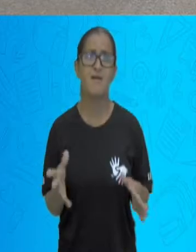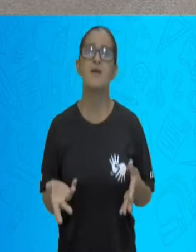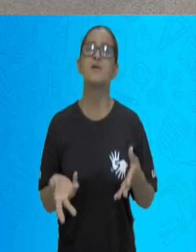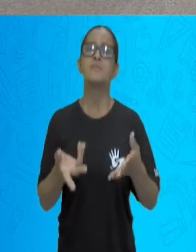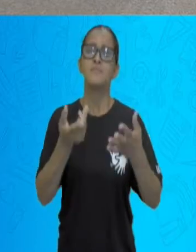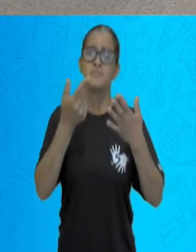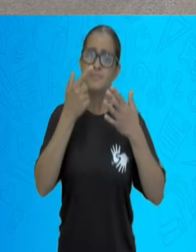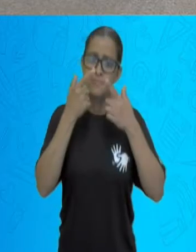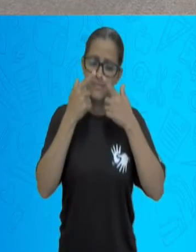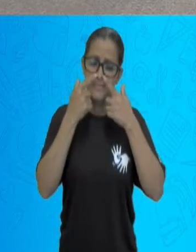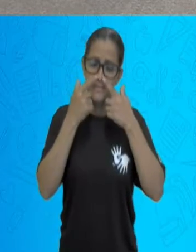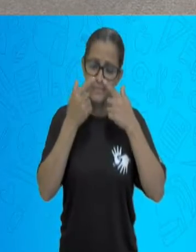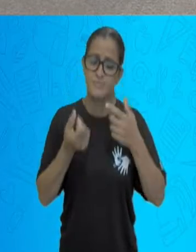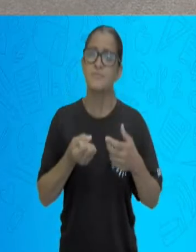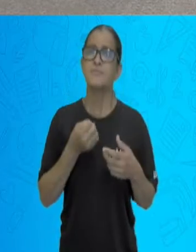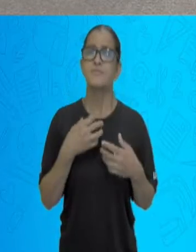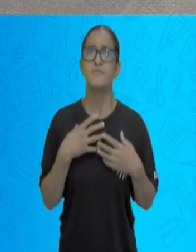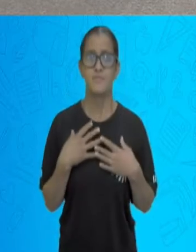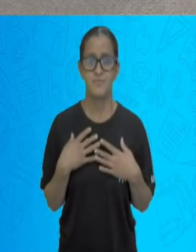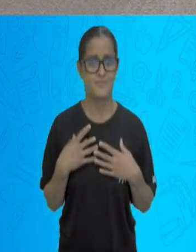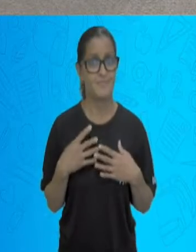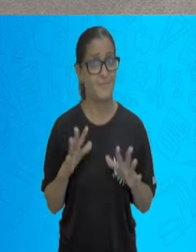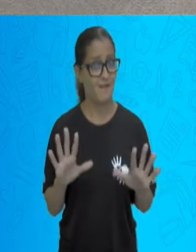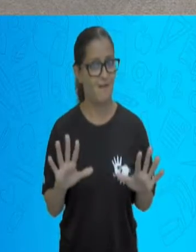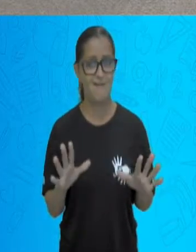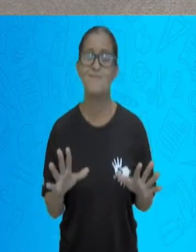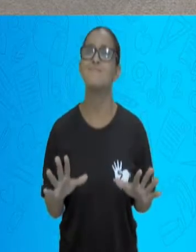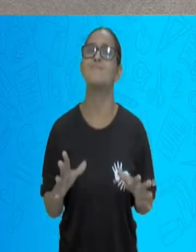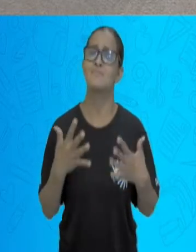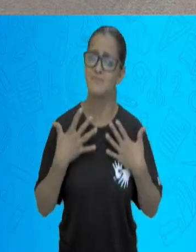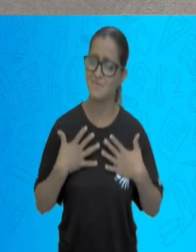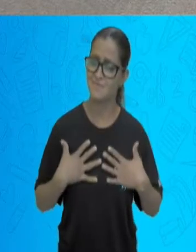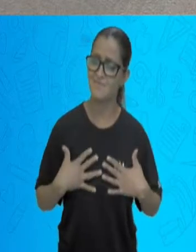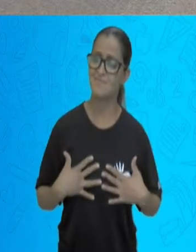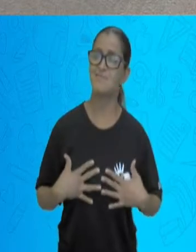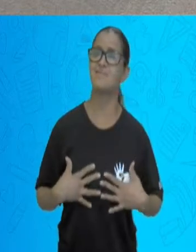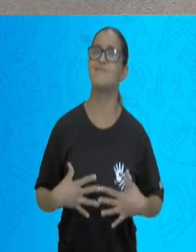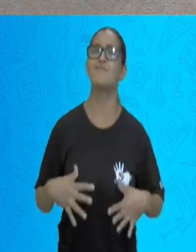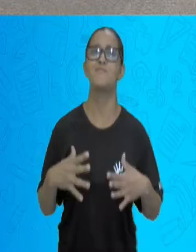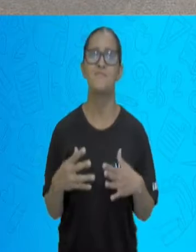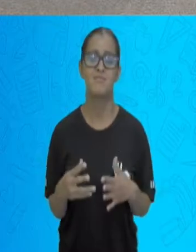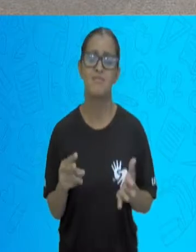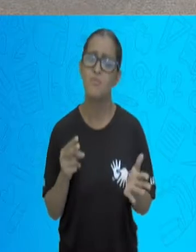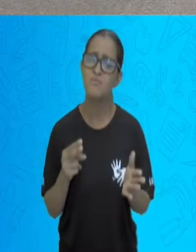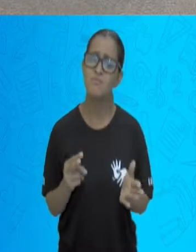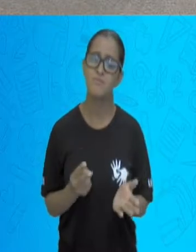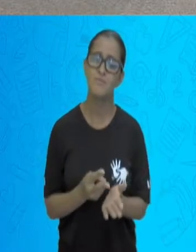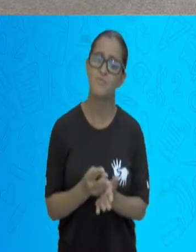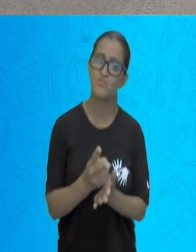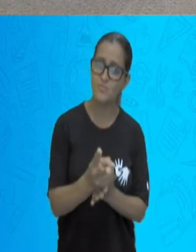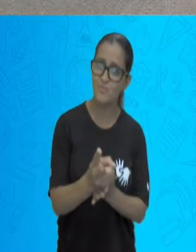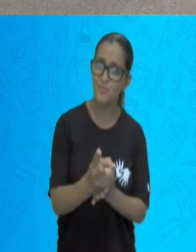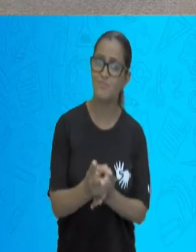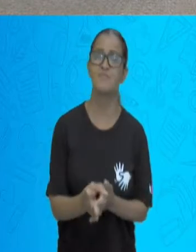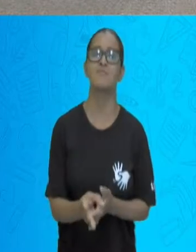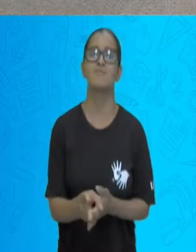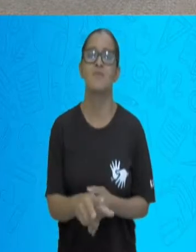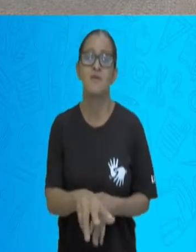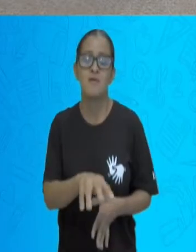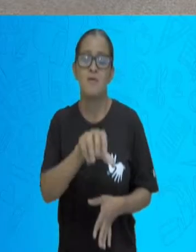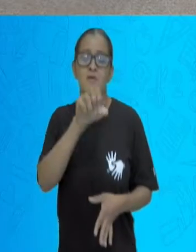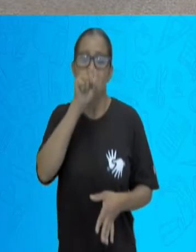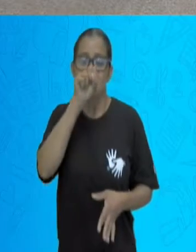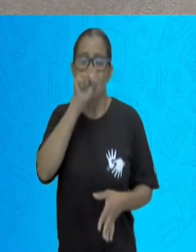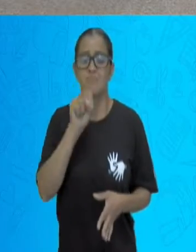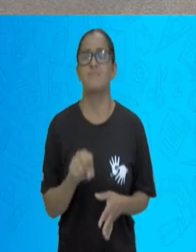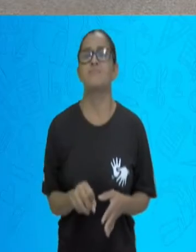ar através das fossas nasais e tudo se acabou? Não. Existe um percurso que esse ar faz. Mas